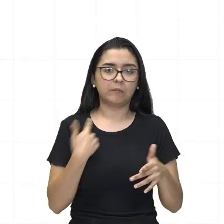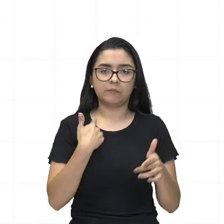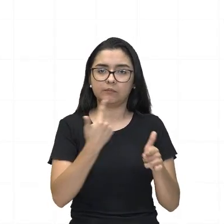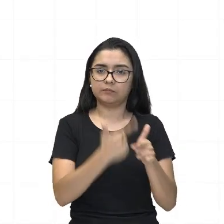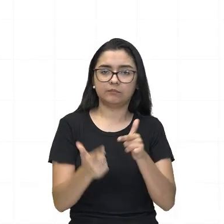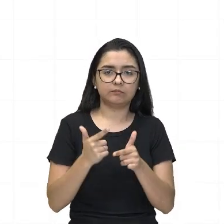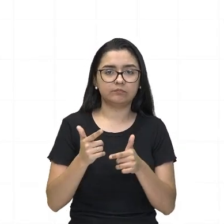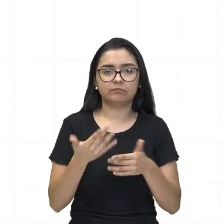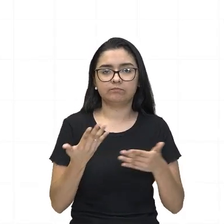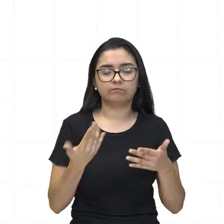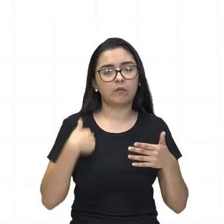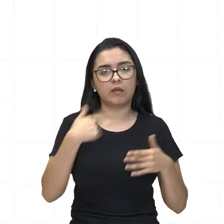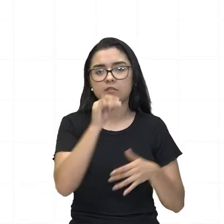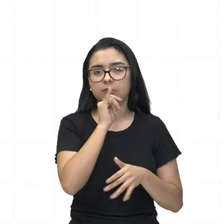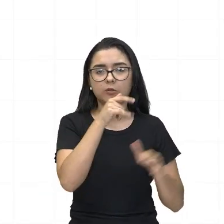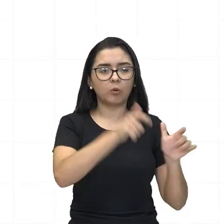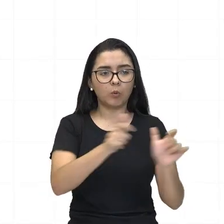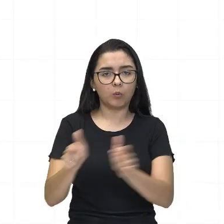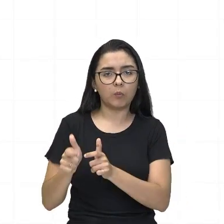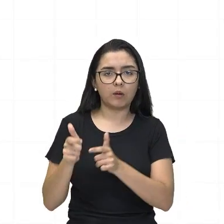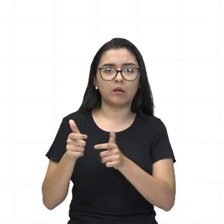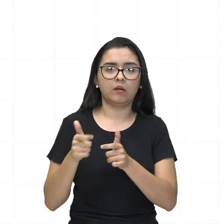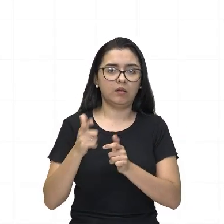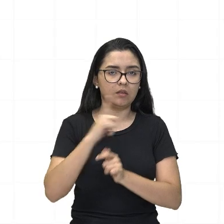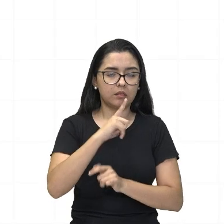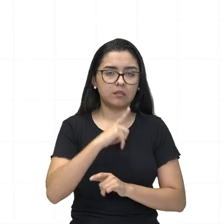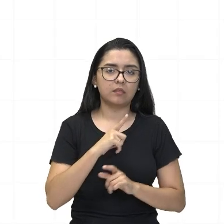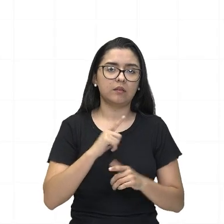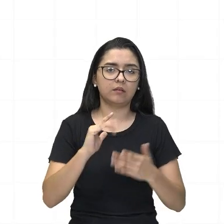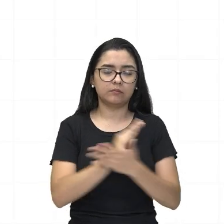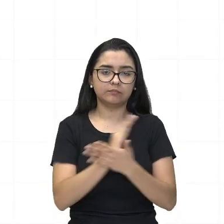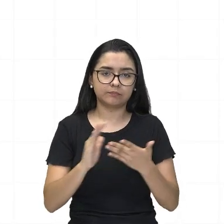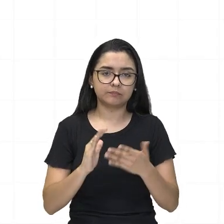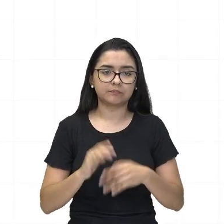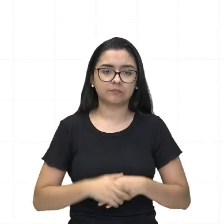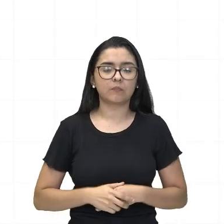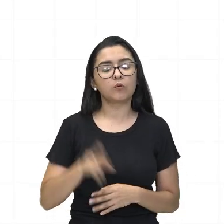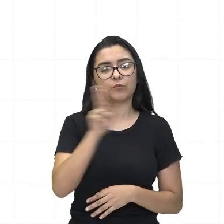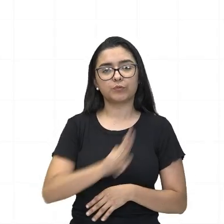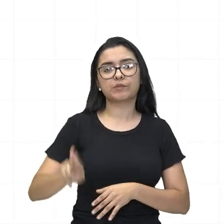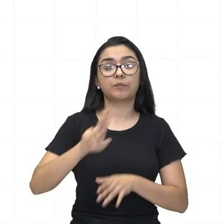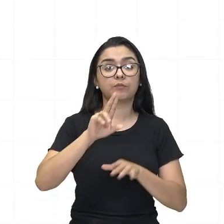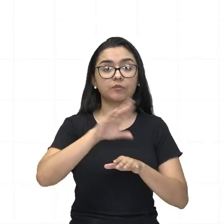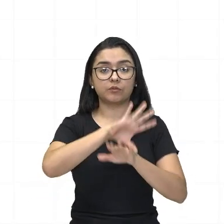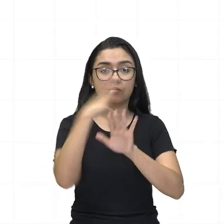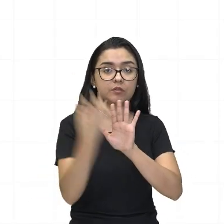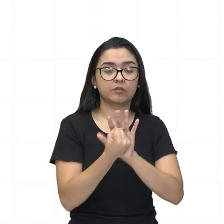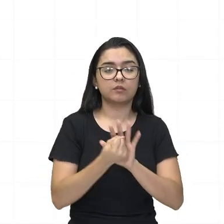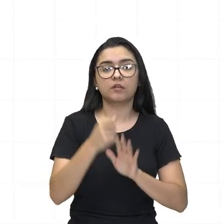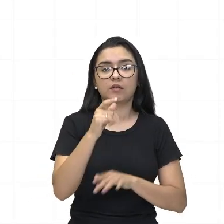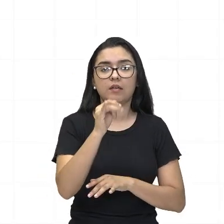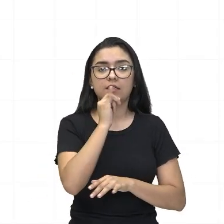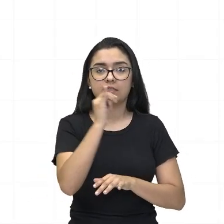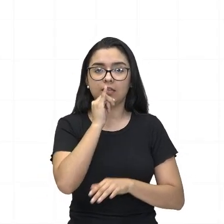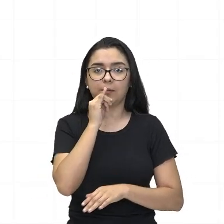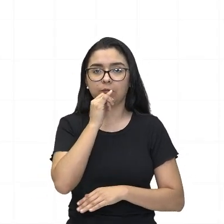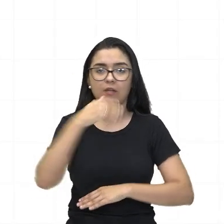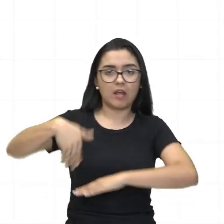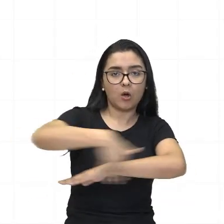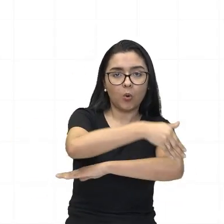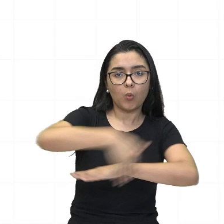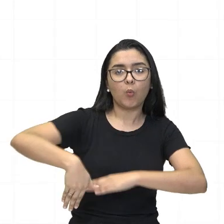Em muitos lugares, em muitos ambientes, em muitas situações nós usamos símbolos. No trânsito,